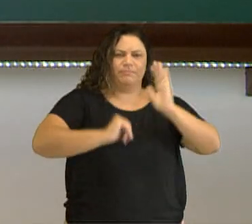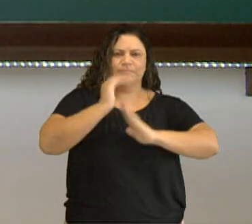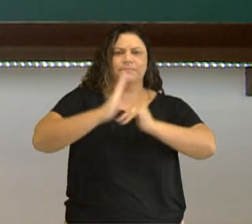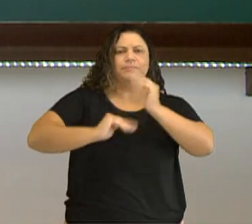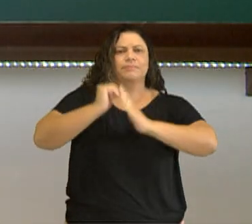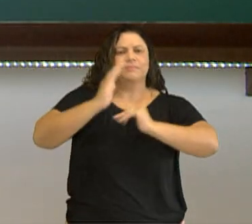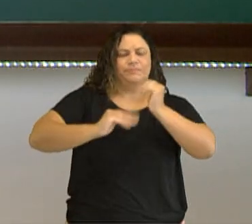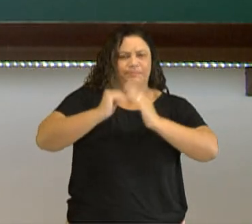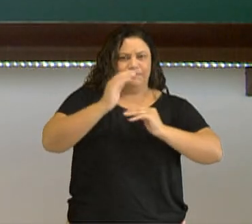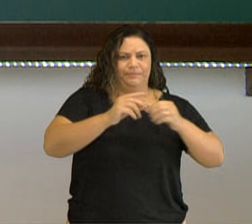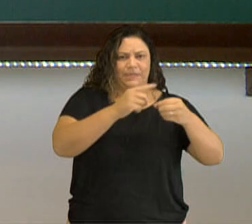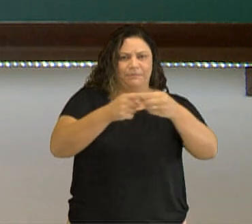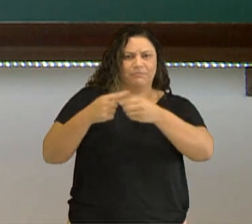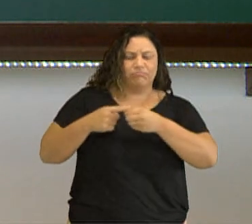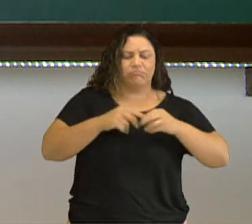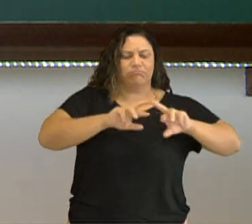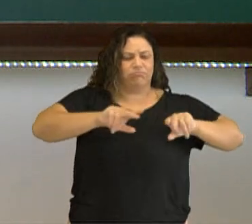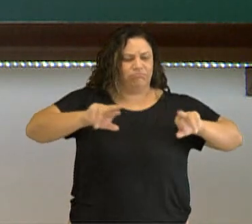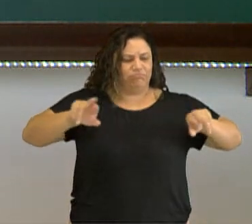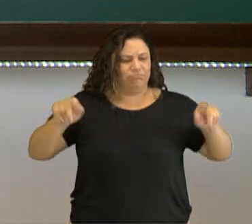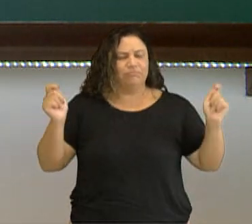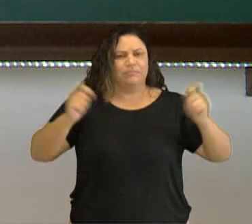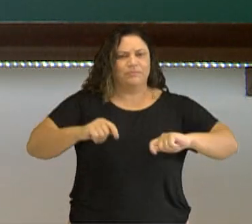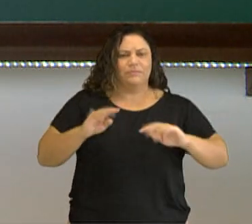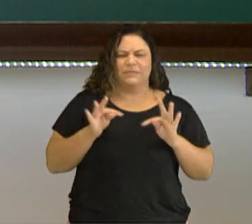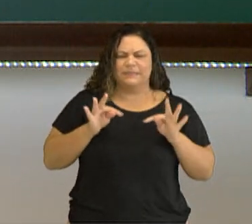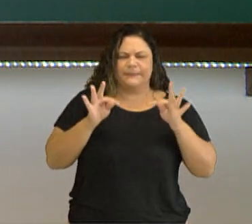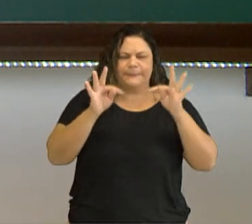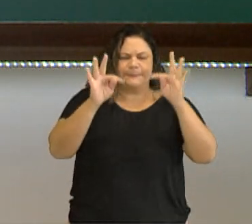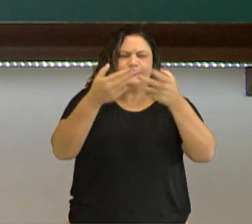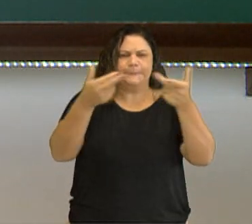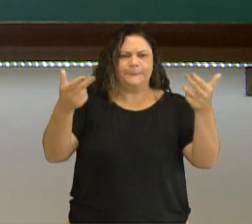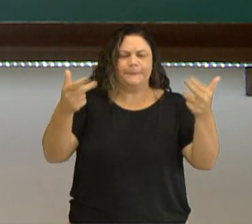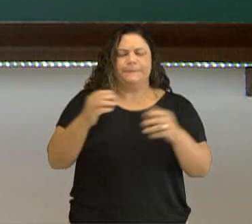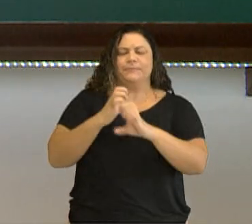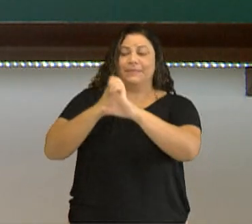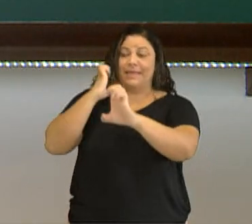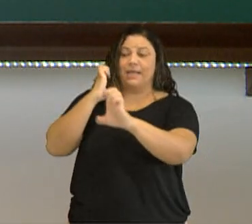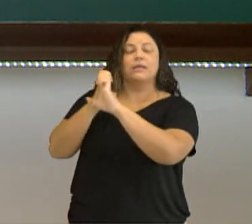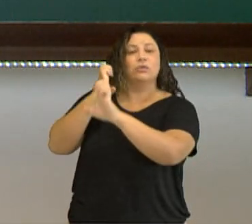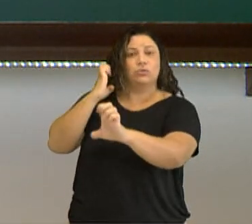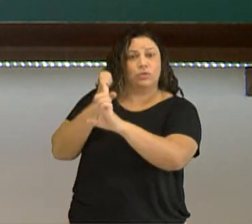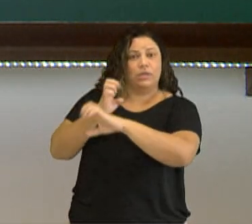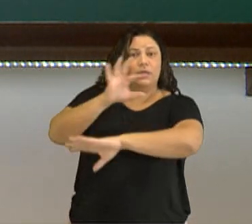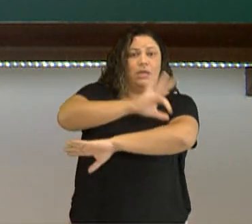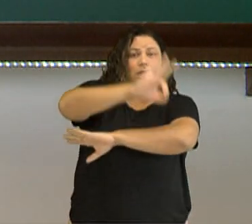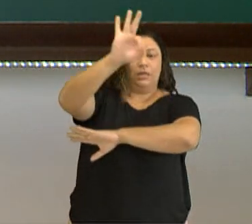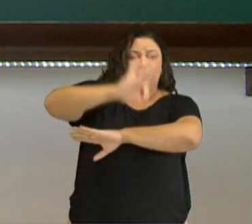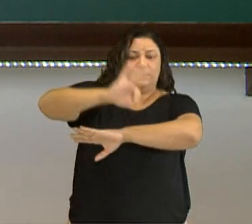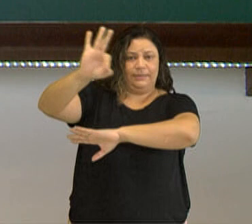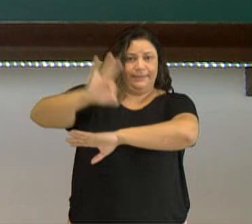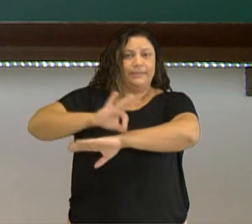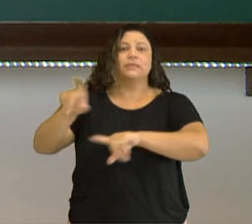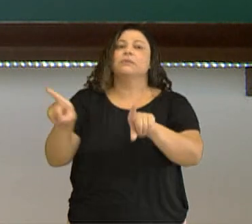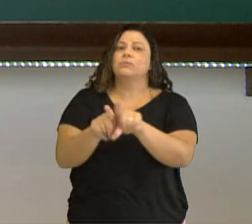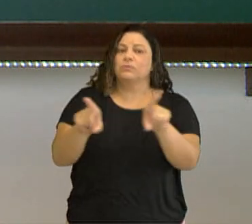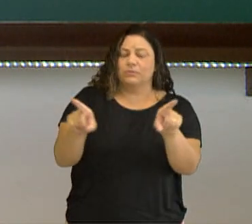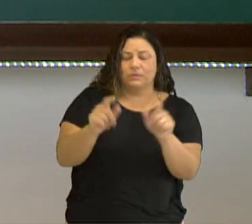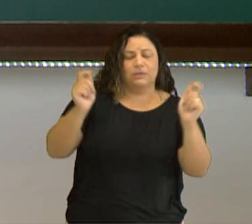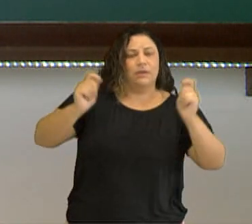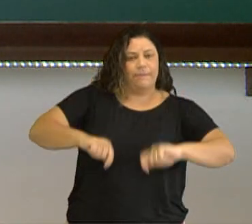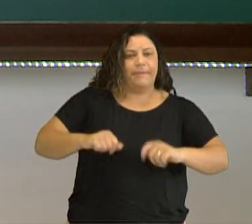civil, tinham desenvolvimento técnico, tinham conhecimentos de engenharia, tinham conhecimentos de arquitetura, né?